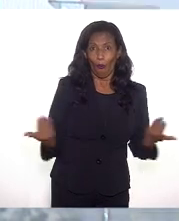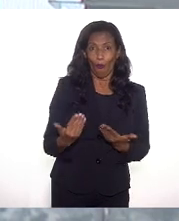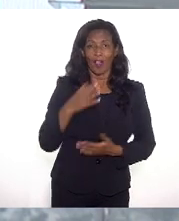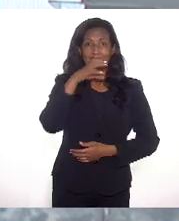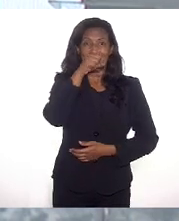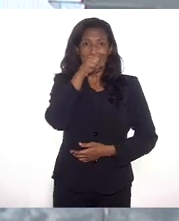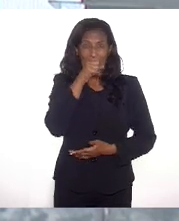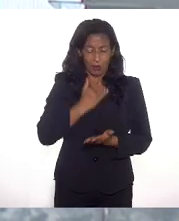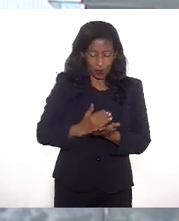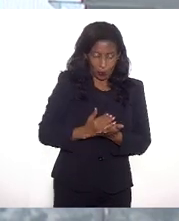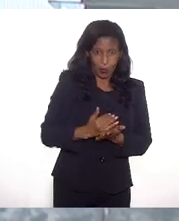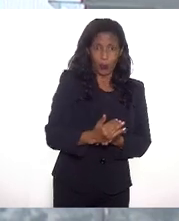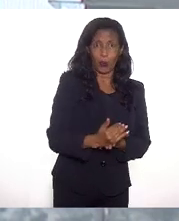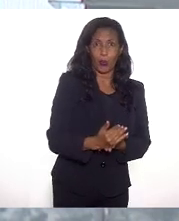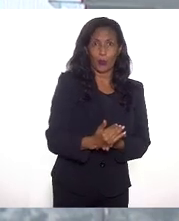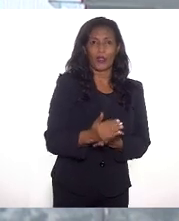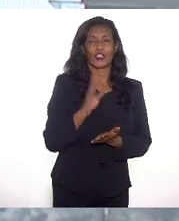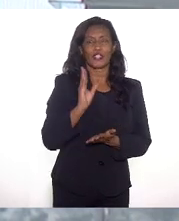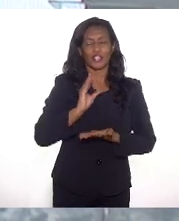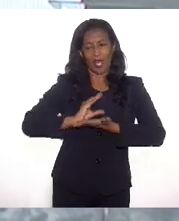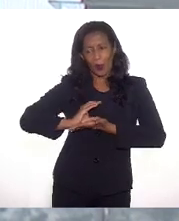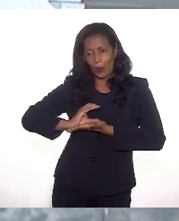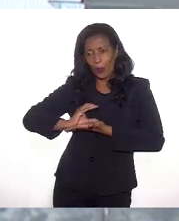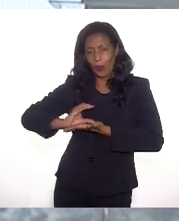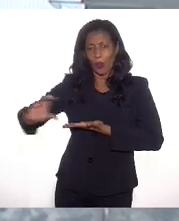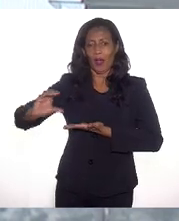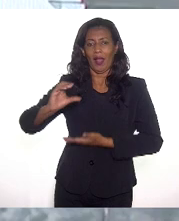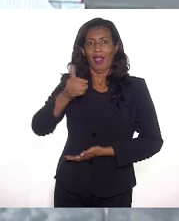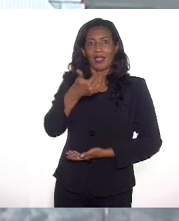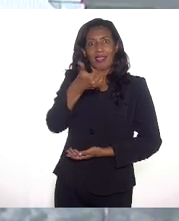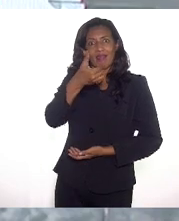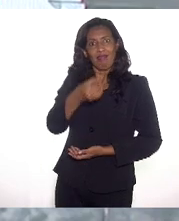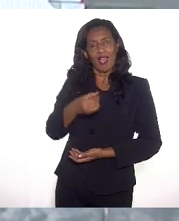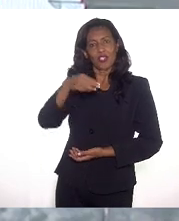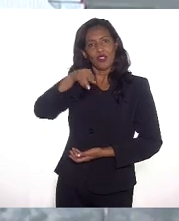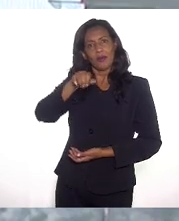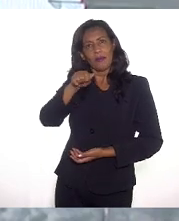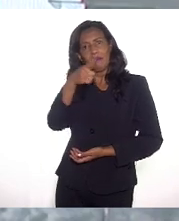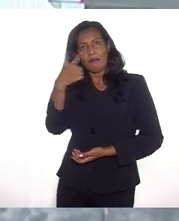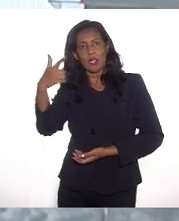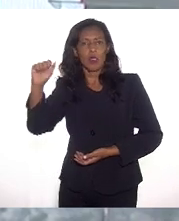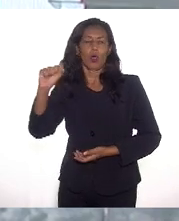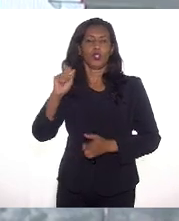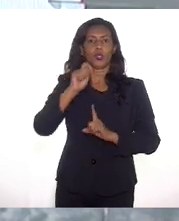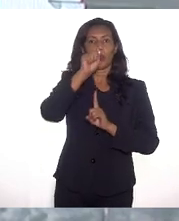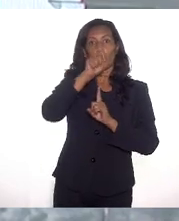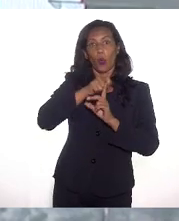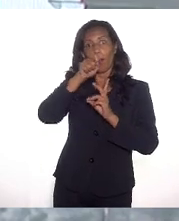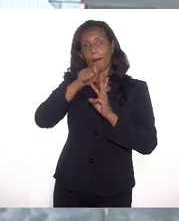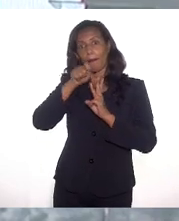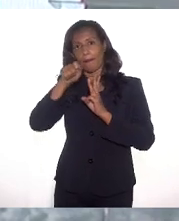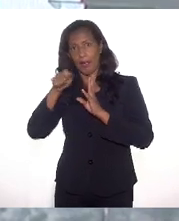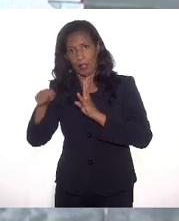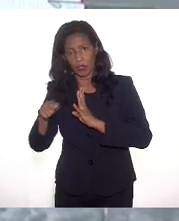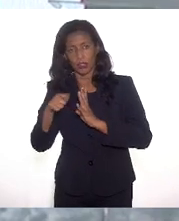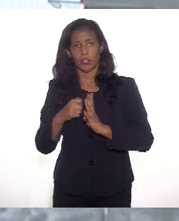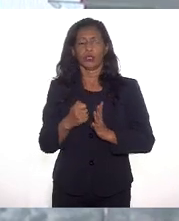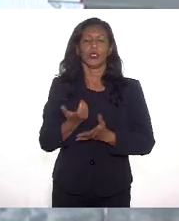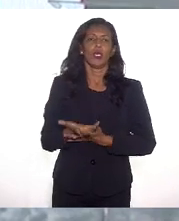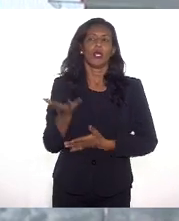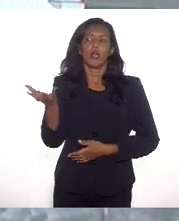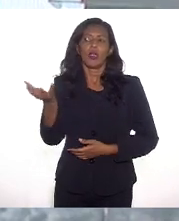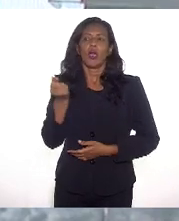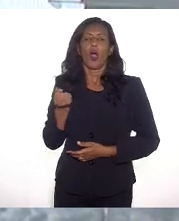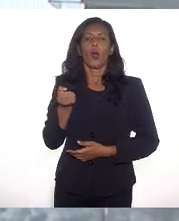sábado agora, já é um investimento de 10 milhões por mês. A retirada começa